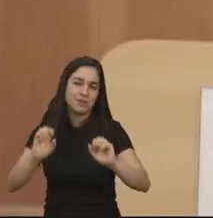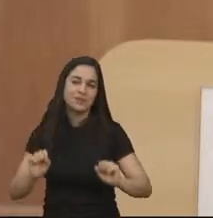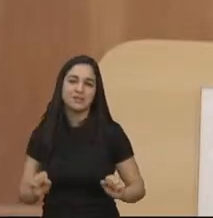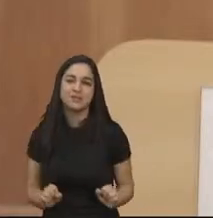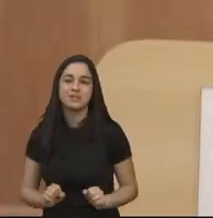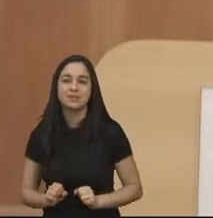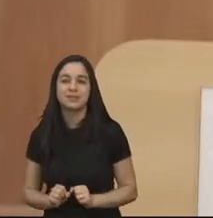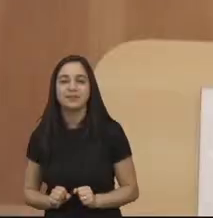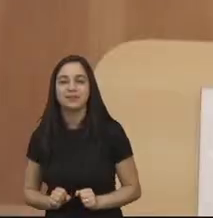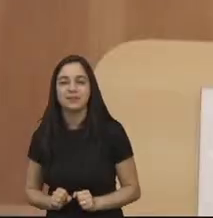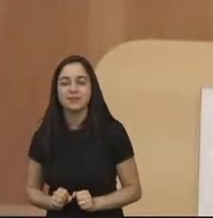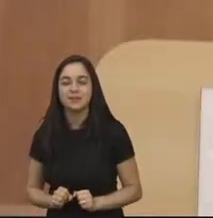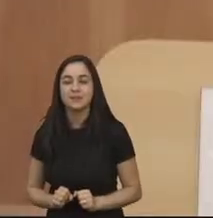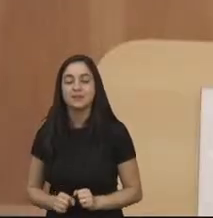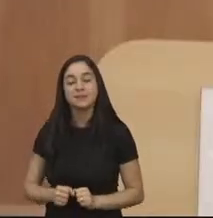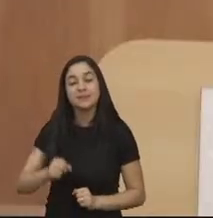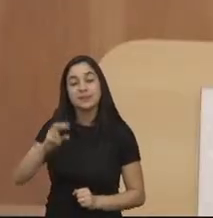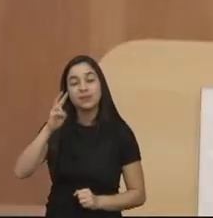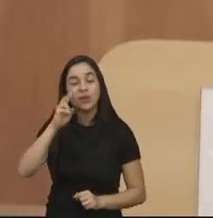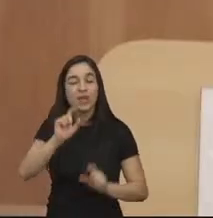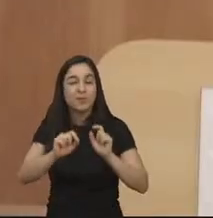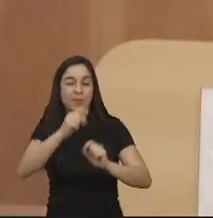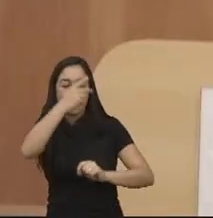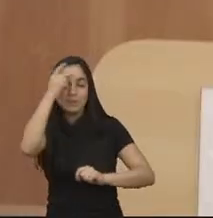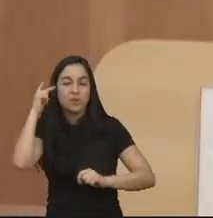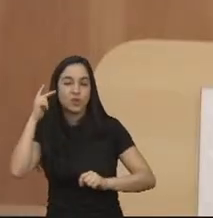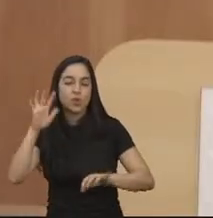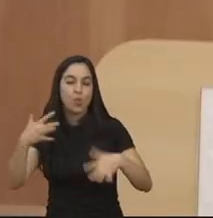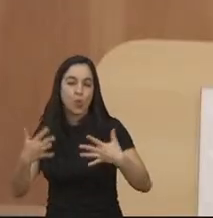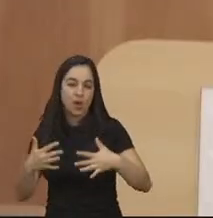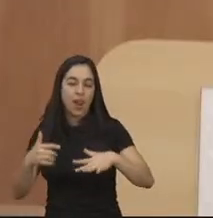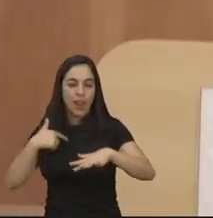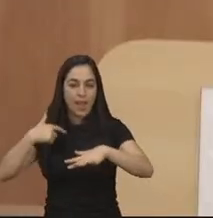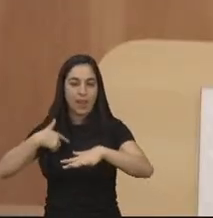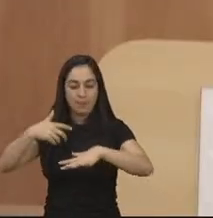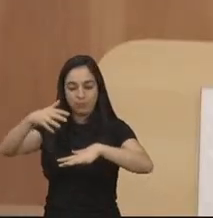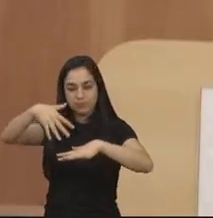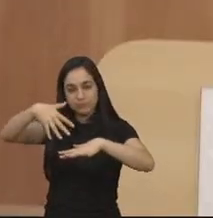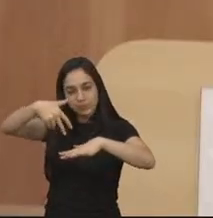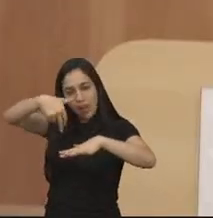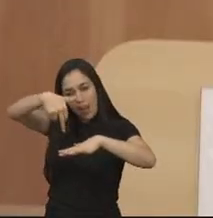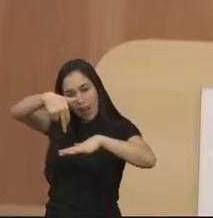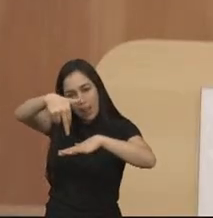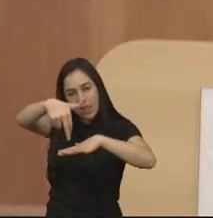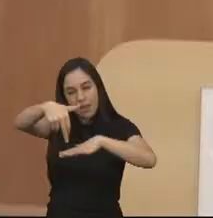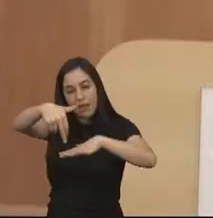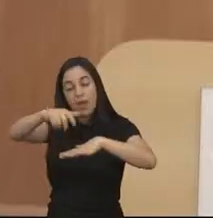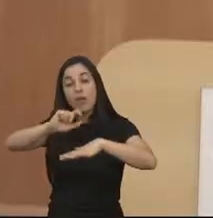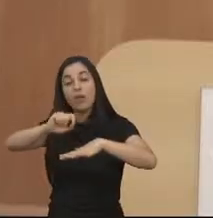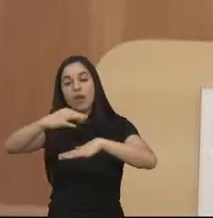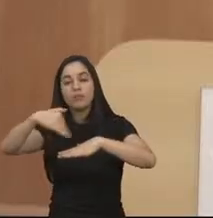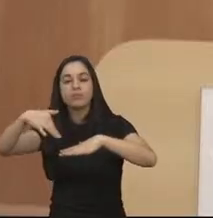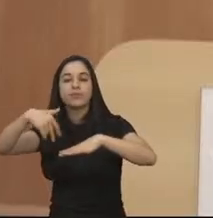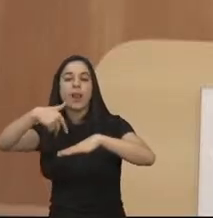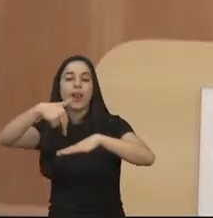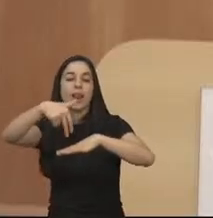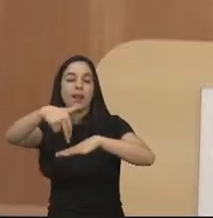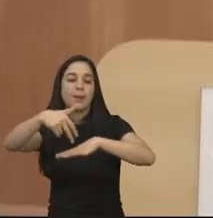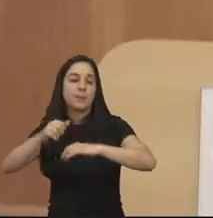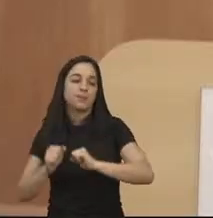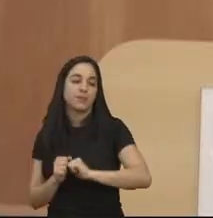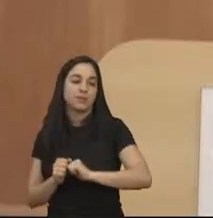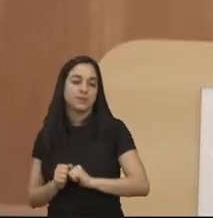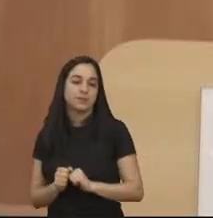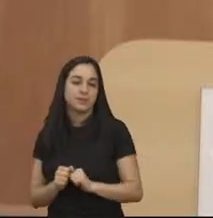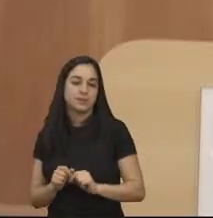infelizmente, pessoas não parando na faixa de pedestre. A faixa de pedestre, para você que está nos assistindo, ela é um obstáculo. É